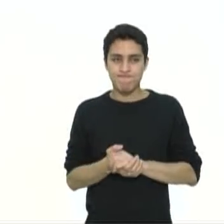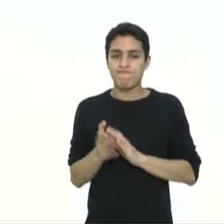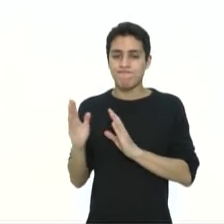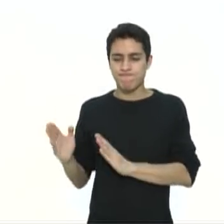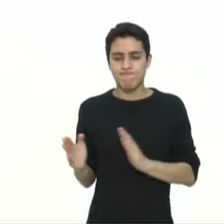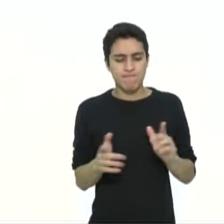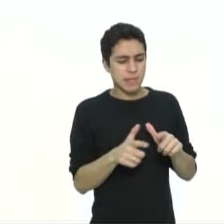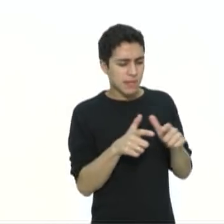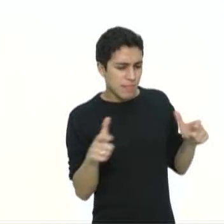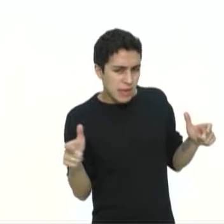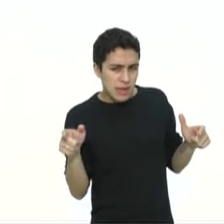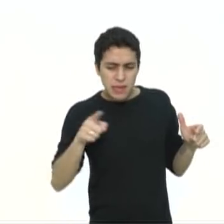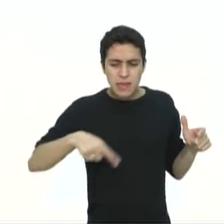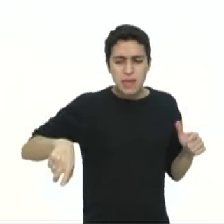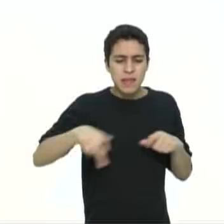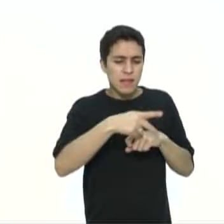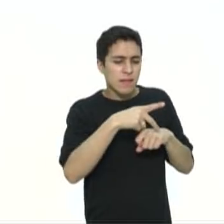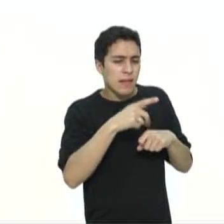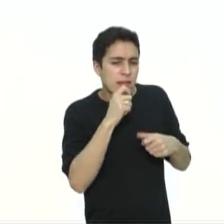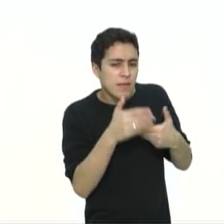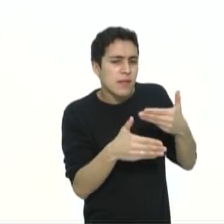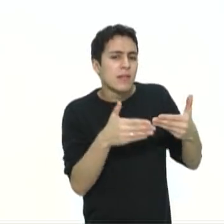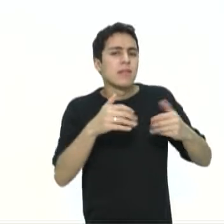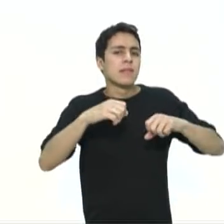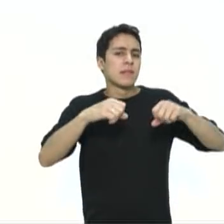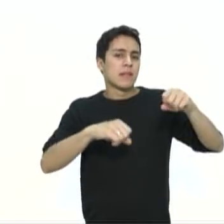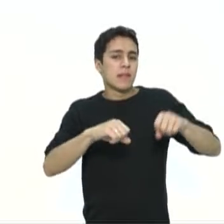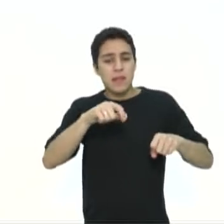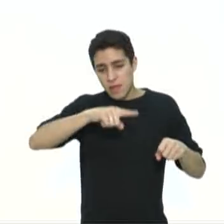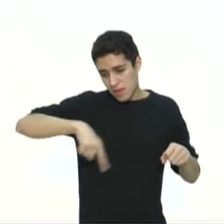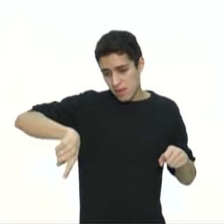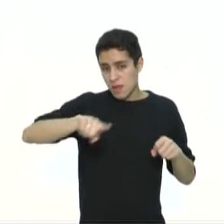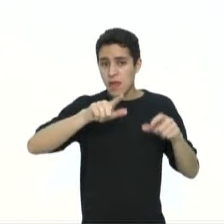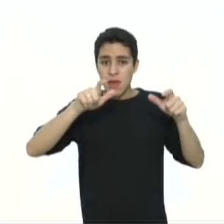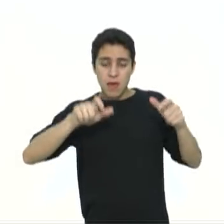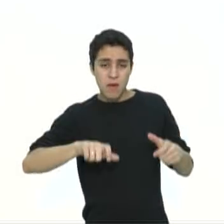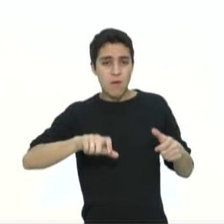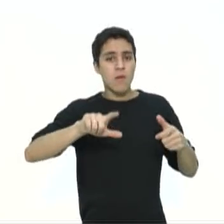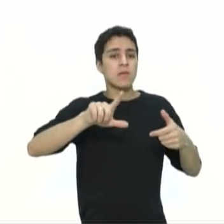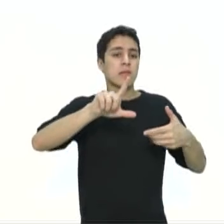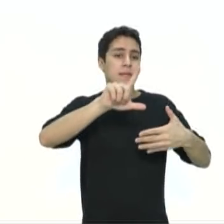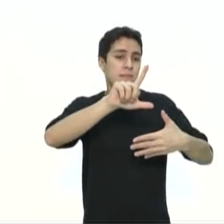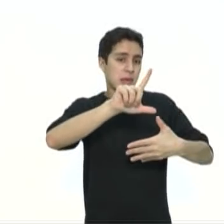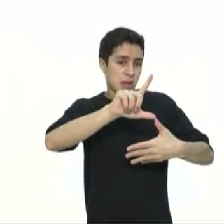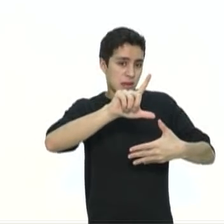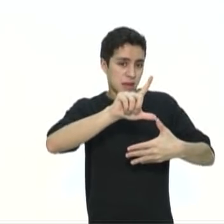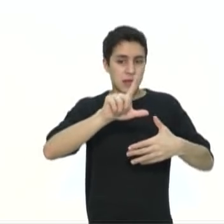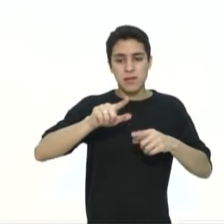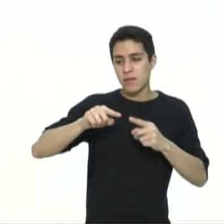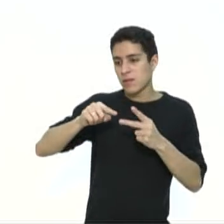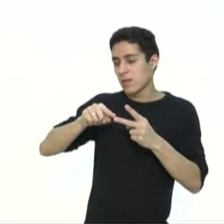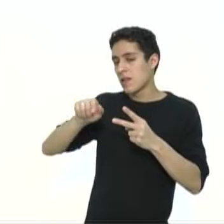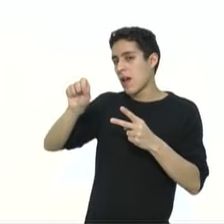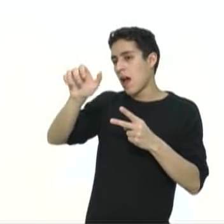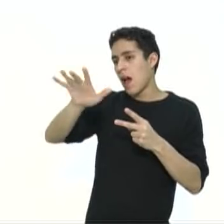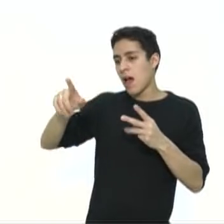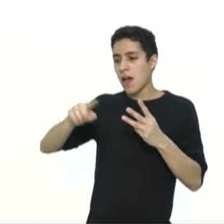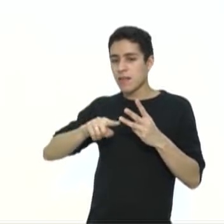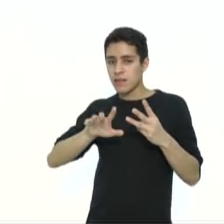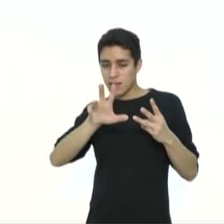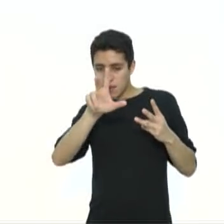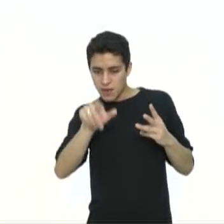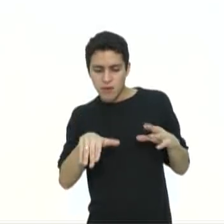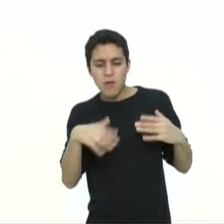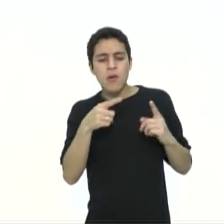está nas fases iniciais de suas industrializações, que se manifestam na América Latina, na Ásia e na África. Qual tipo de